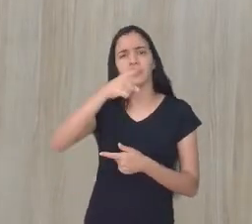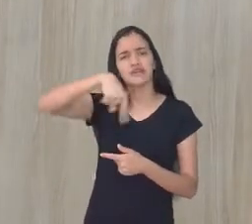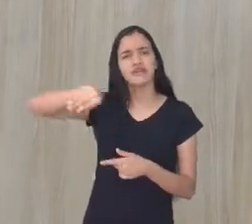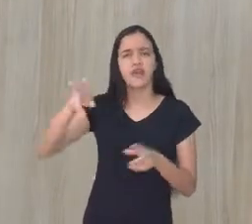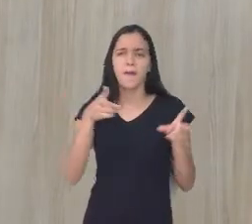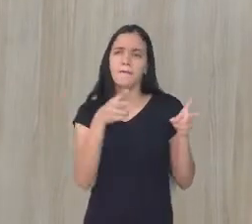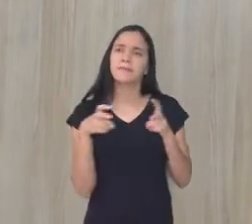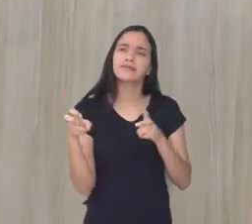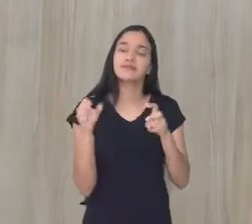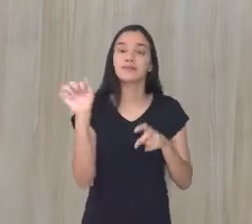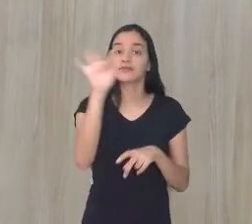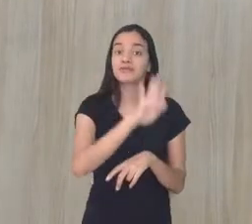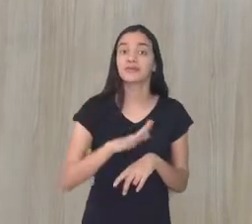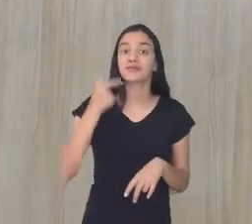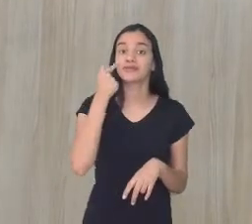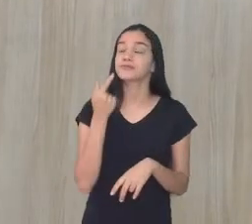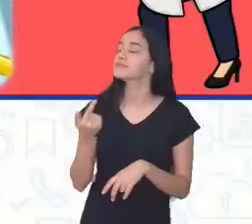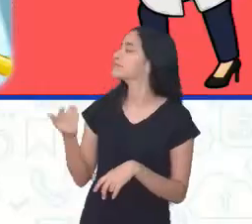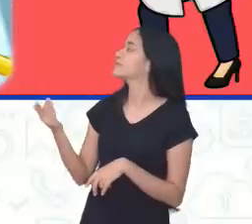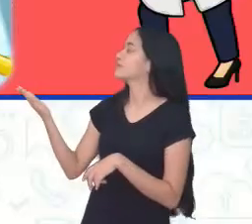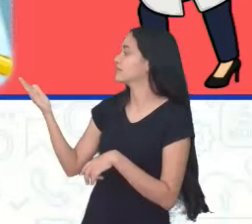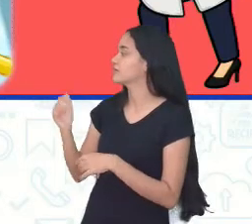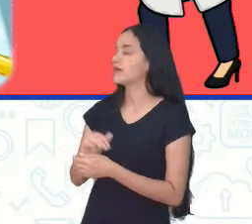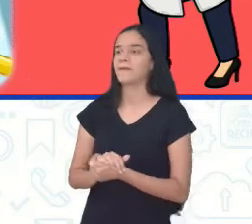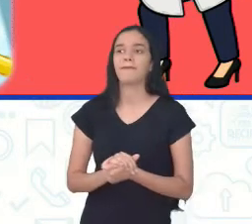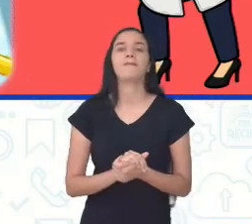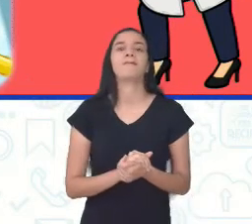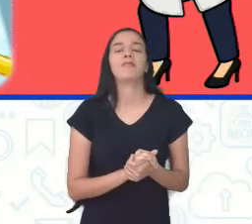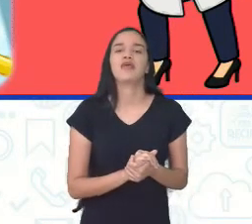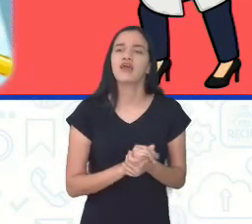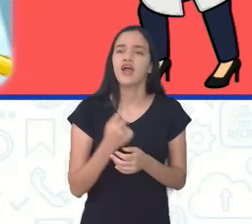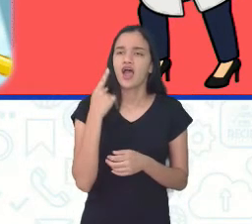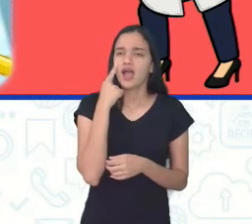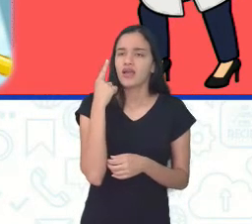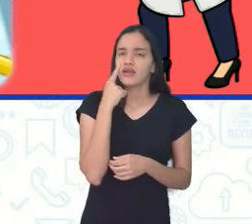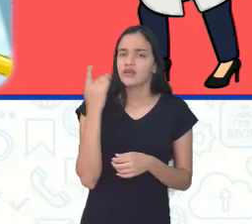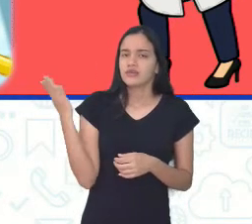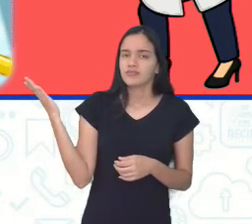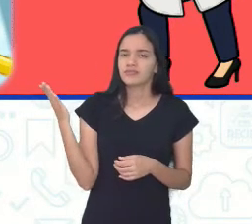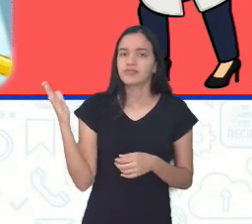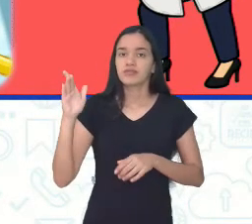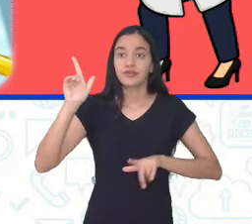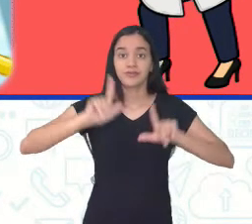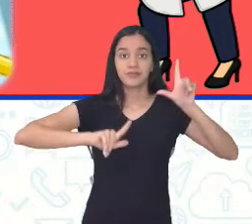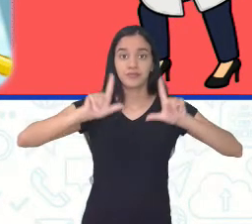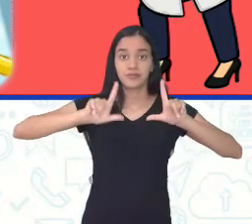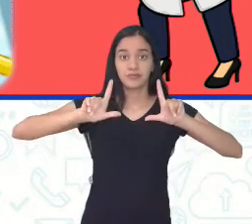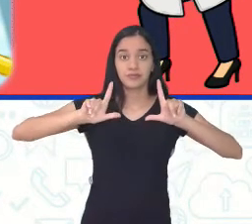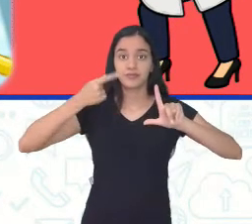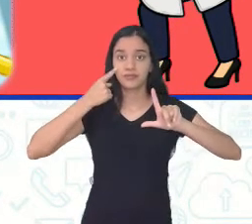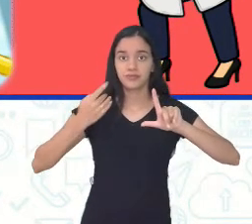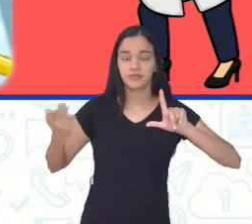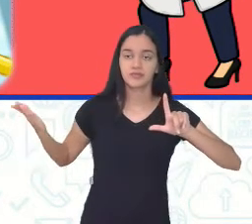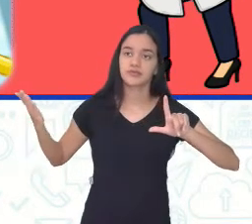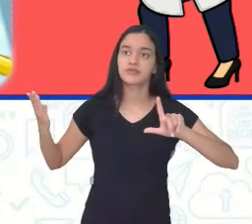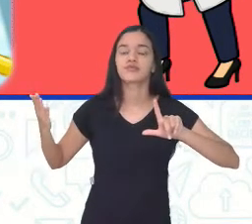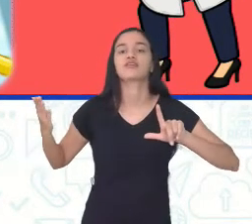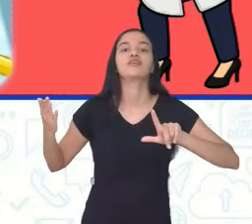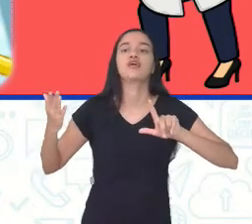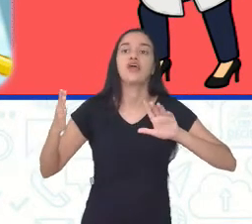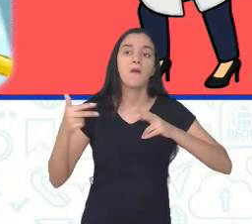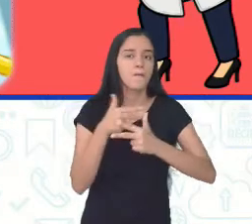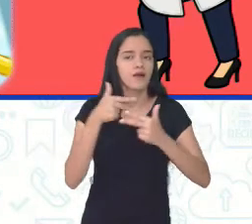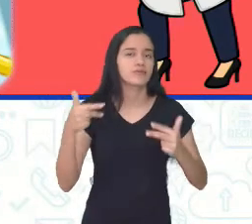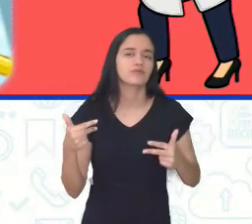Observem todas essas imagens. Vejam aí. Todas essas cenas aí, elas são promovidas por